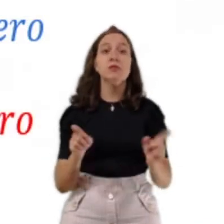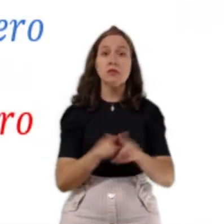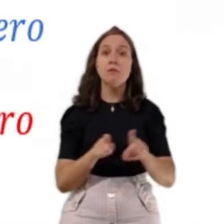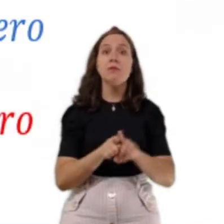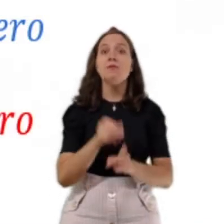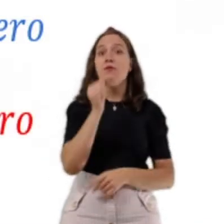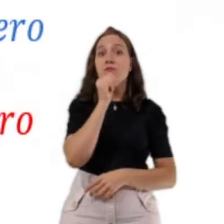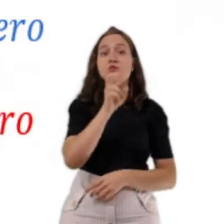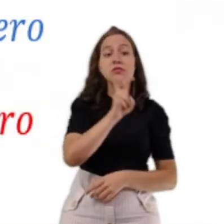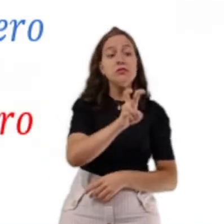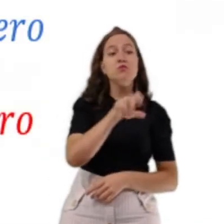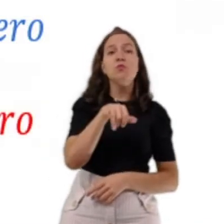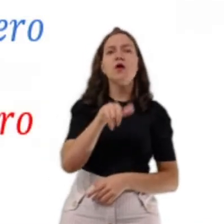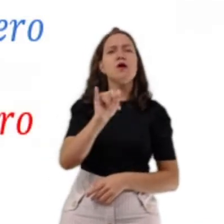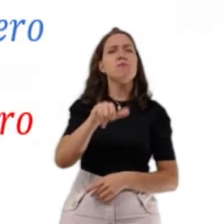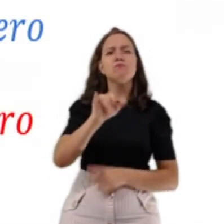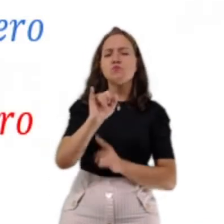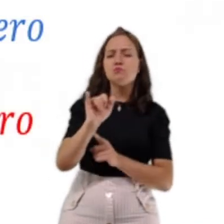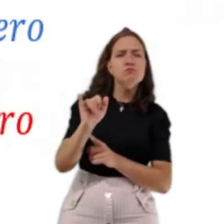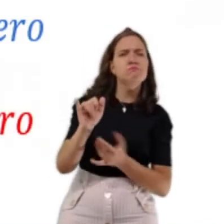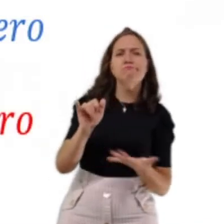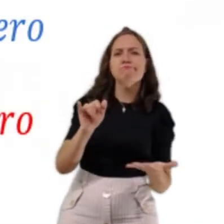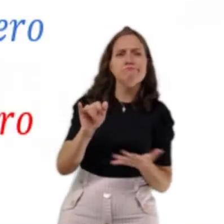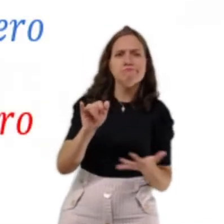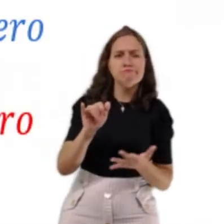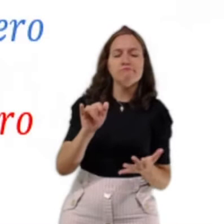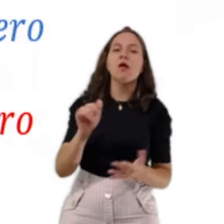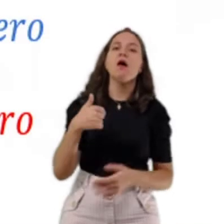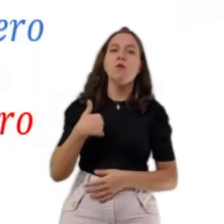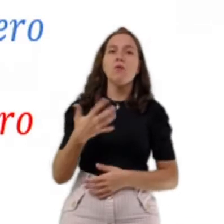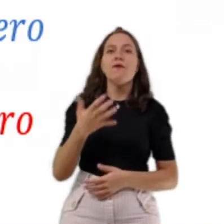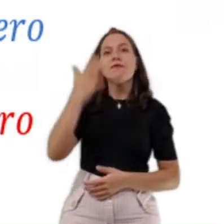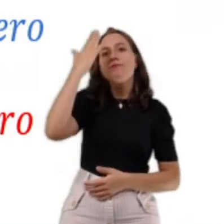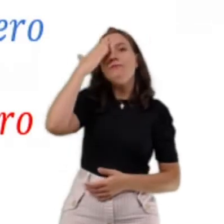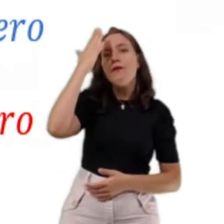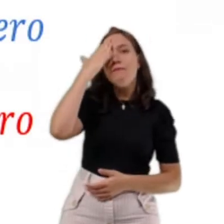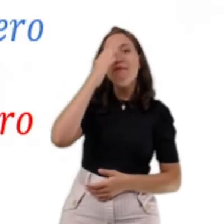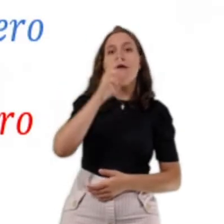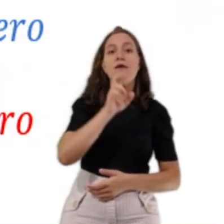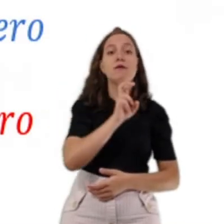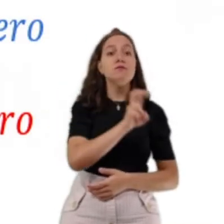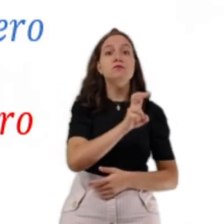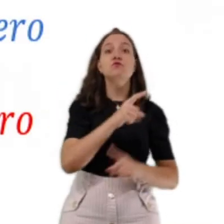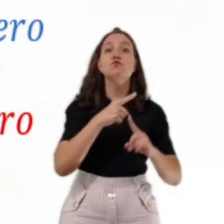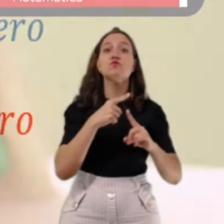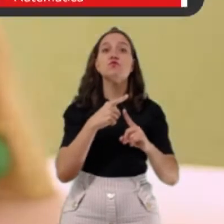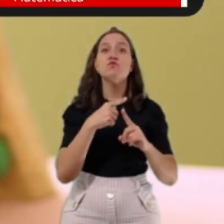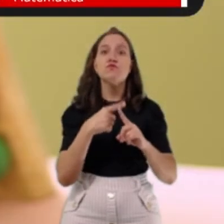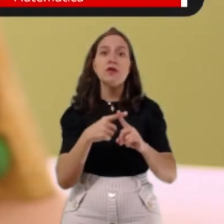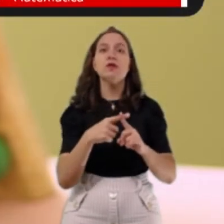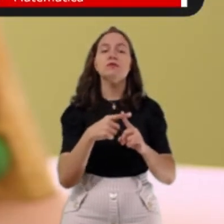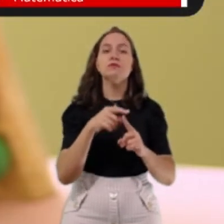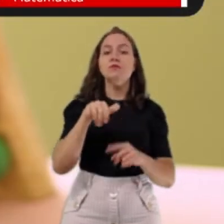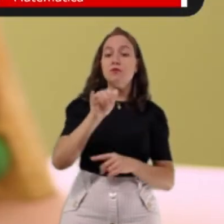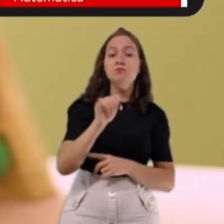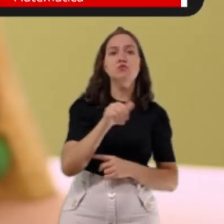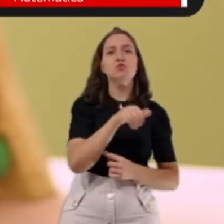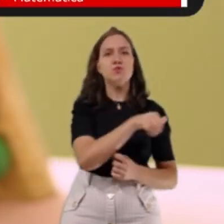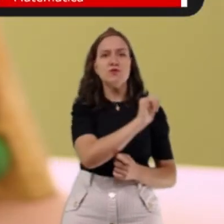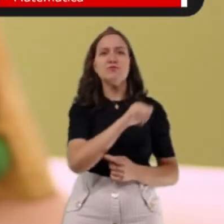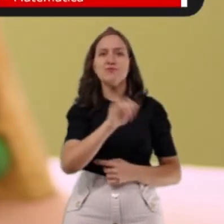quando eu tenho cinco Y por exemplo quando eu quero representar quíntuplo de um número